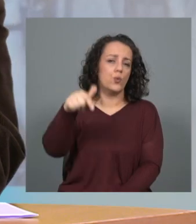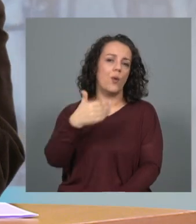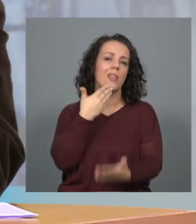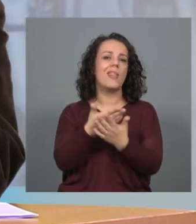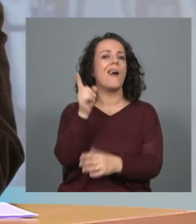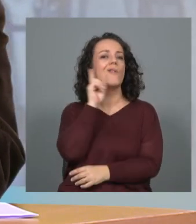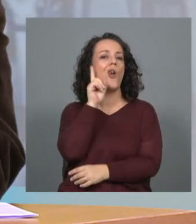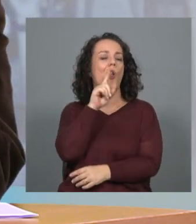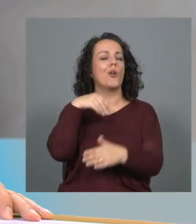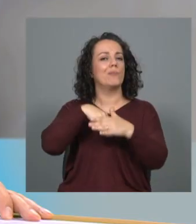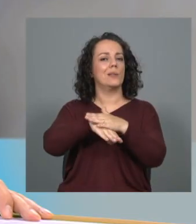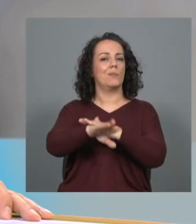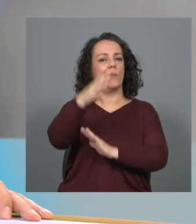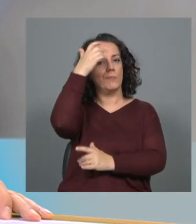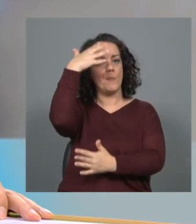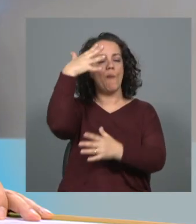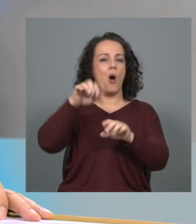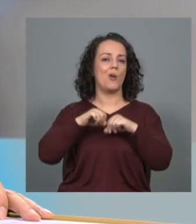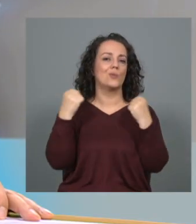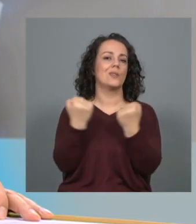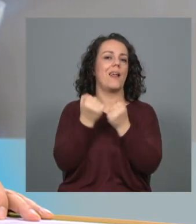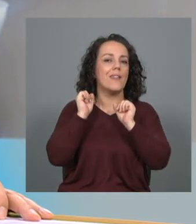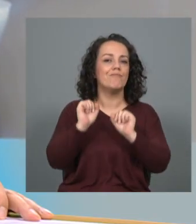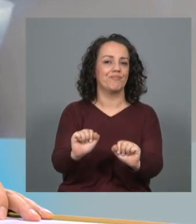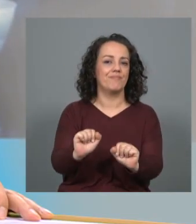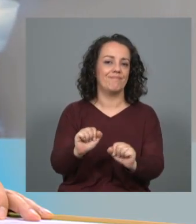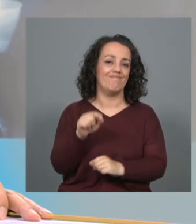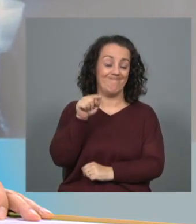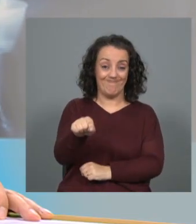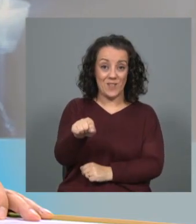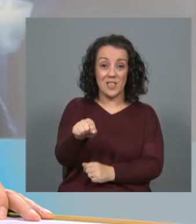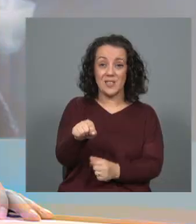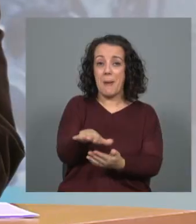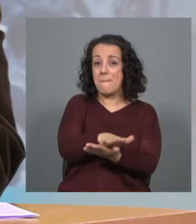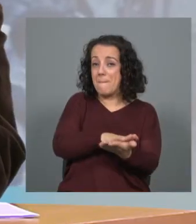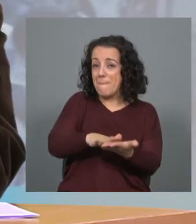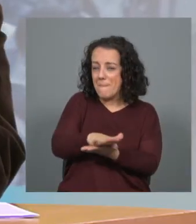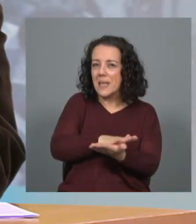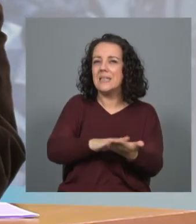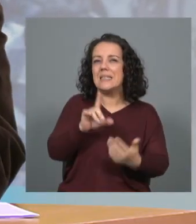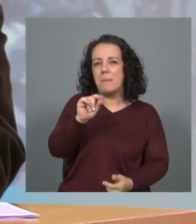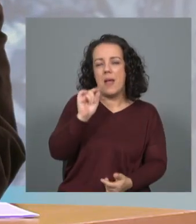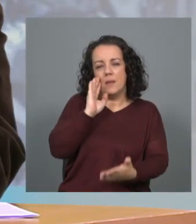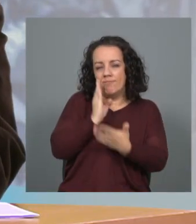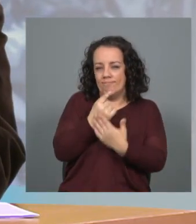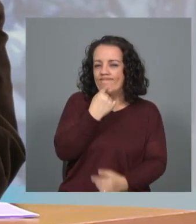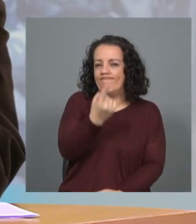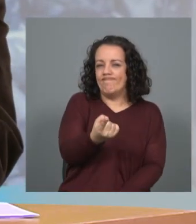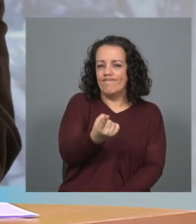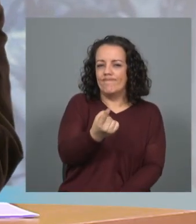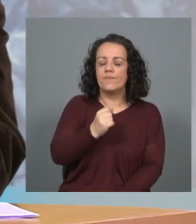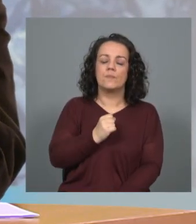que é fundamental para a memória das sociedades. E esse é um ponto que eu queria também, por último, sublinhar, é que